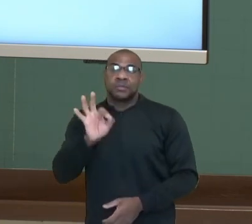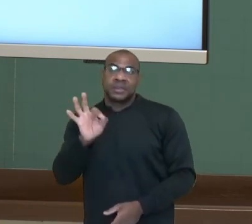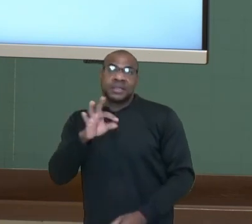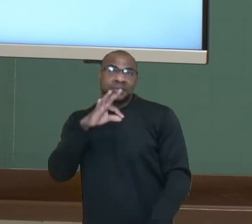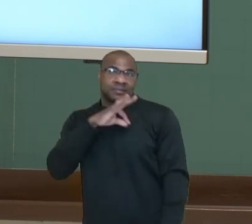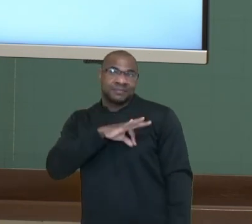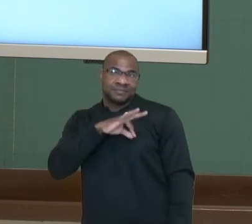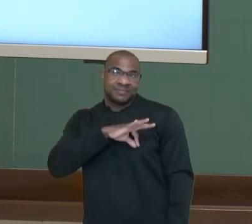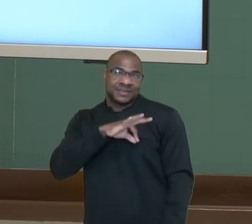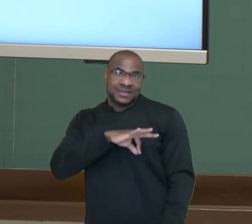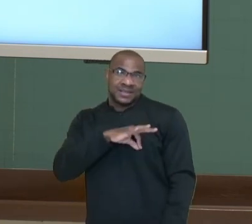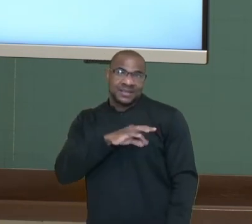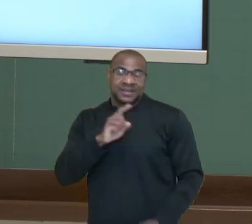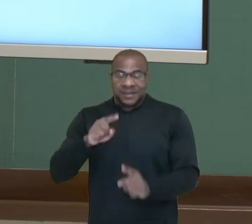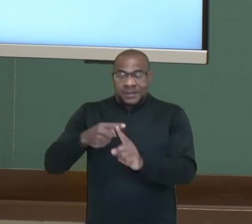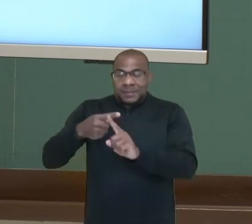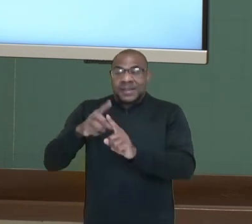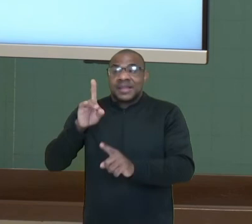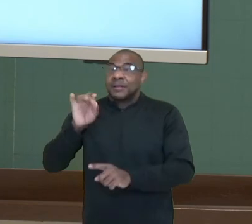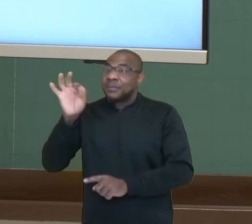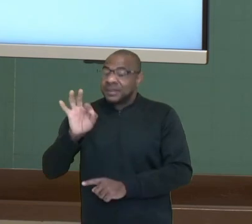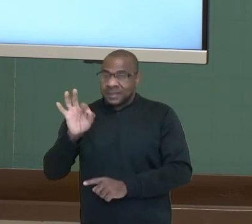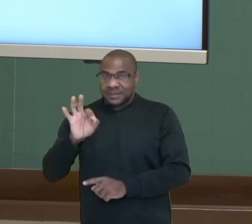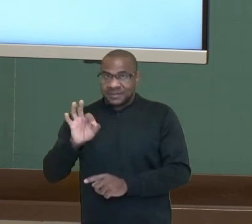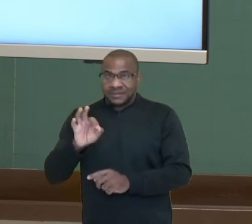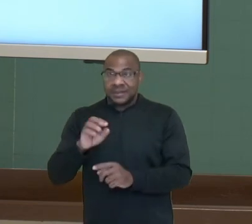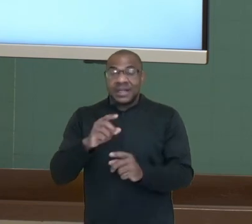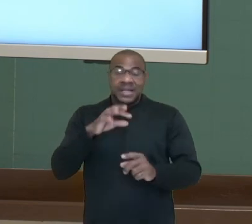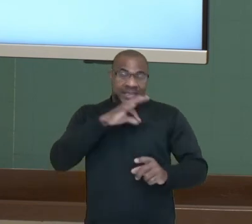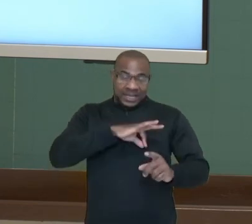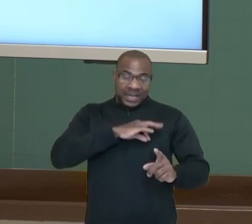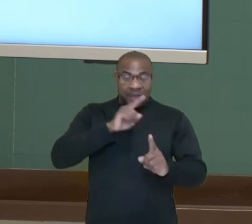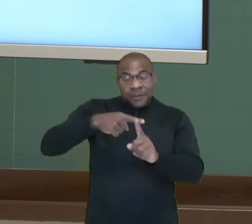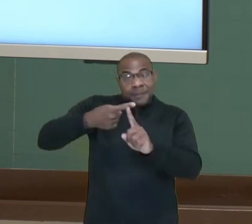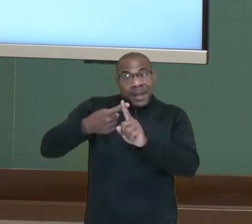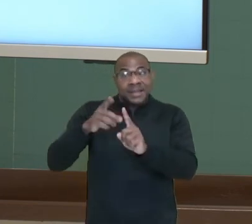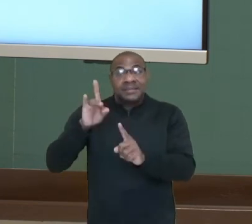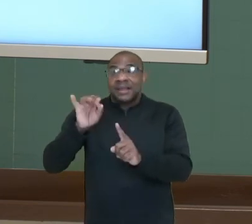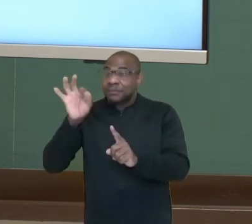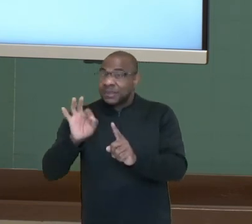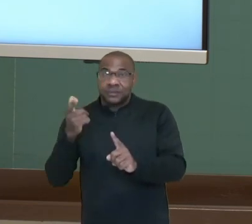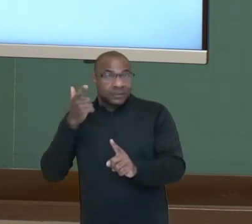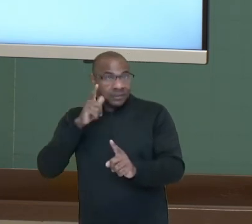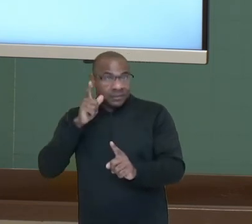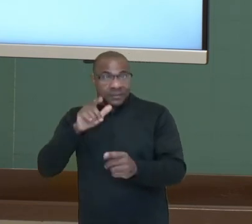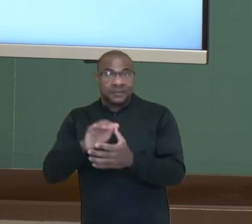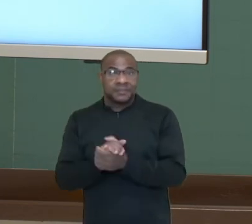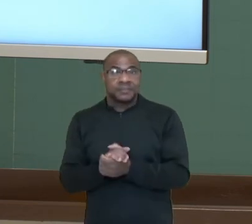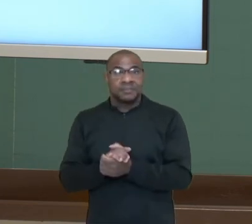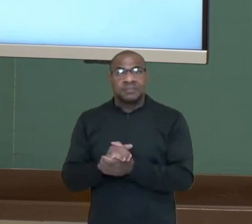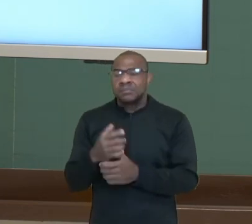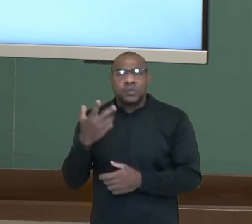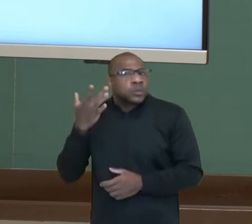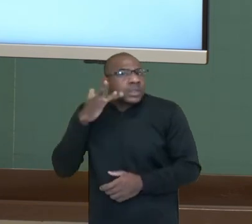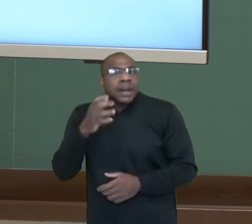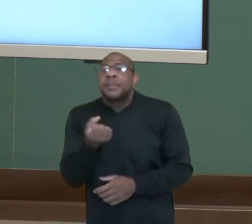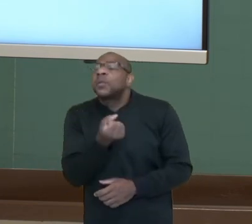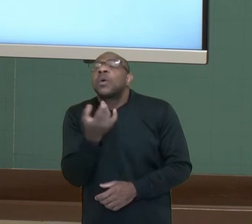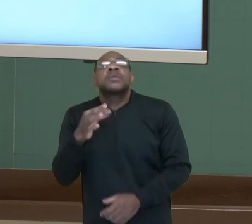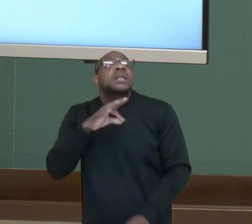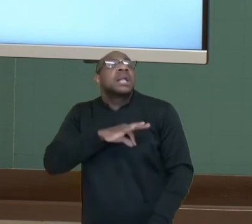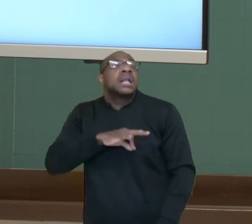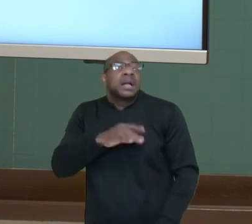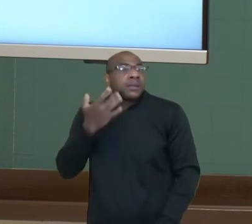dela, porque esse salário depende da quantidade que ela vende. Eu também não sei quanto vendeu, tá? Não está escrito ali. Eu sei que esse valor